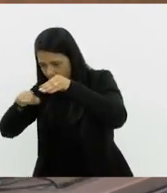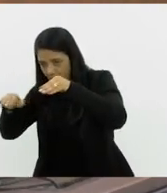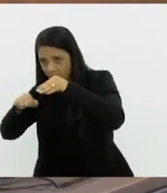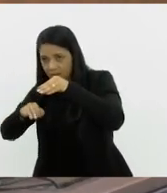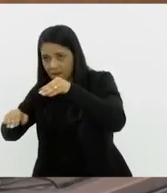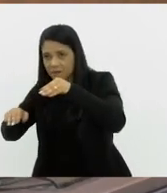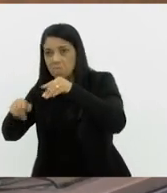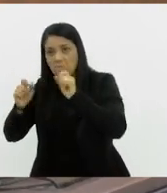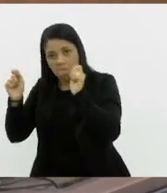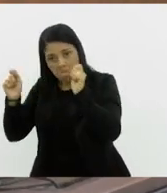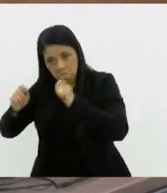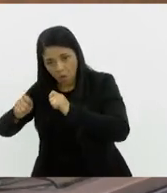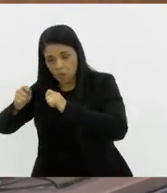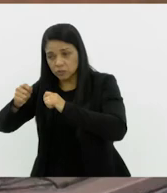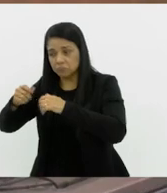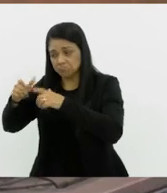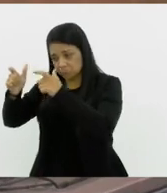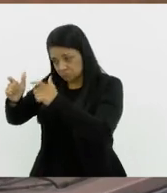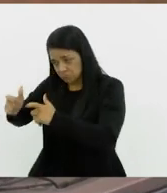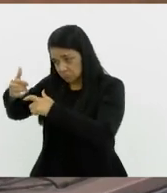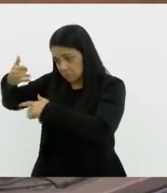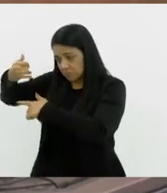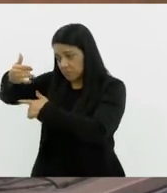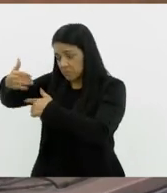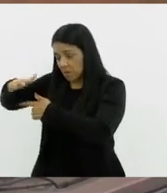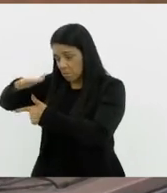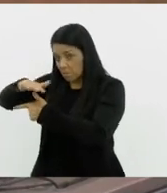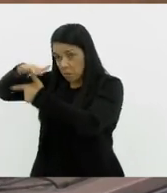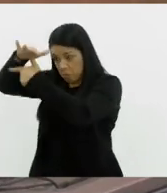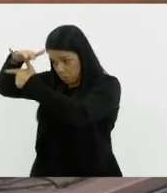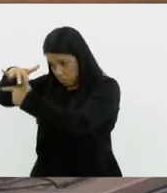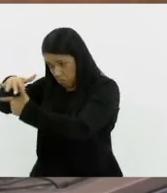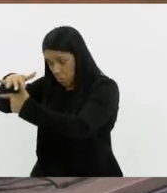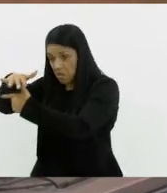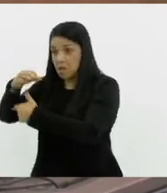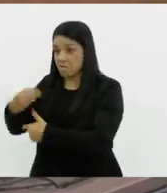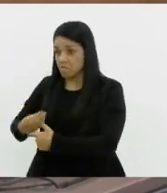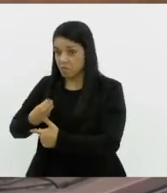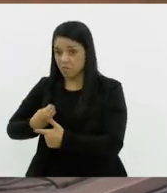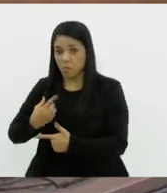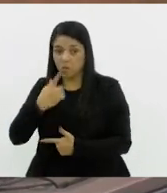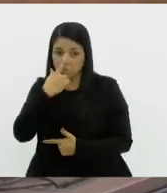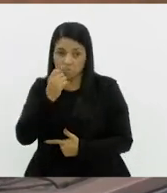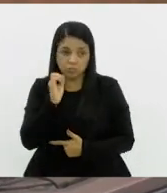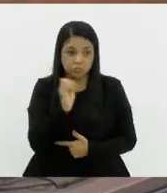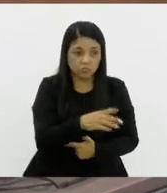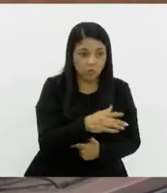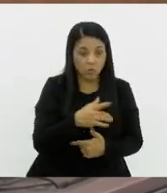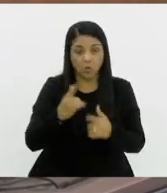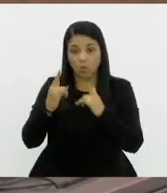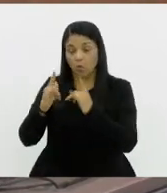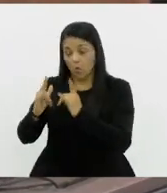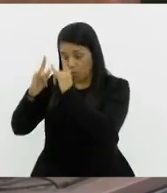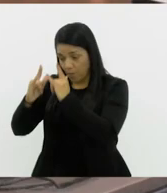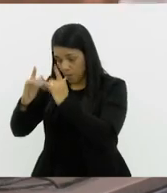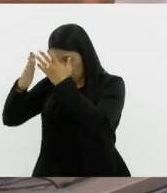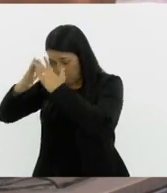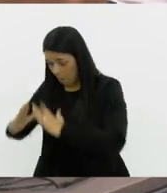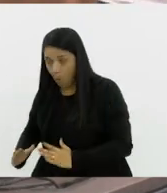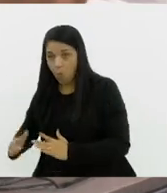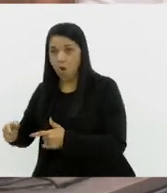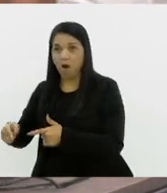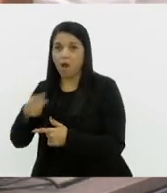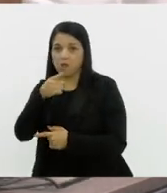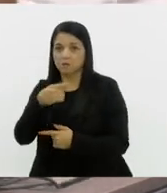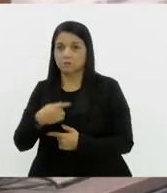um heliponto ali. Está aqui o sobrevivente. Só viveu porque saiu para botar o lixo, tá? Ok. O prédio foi danificado. Obrigada pela